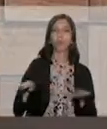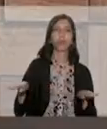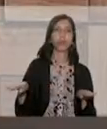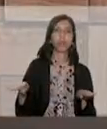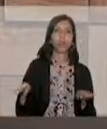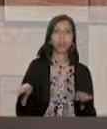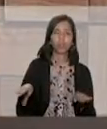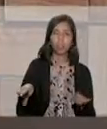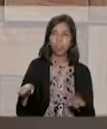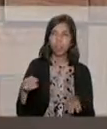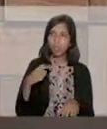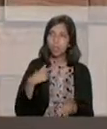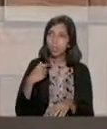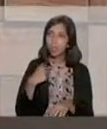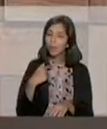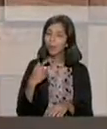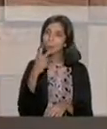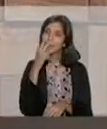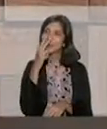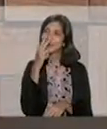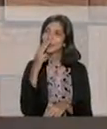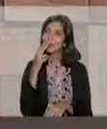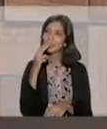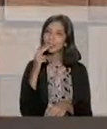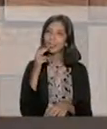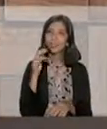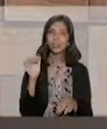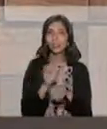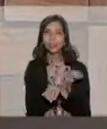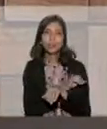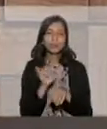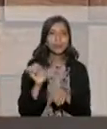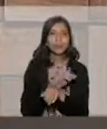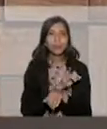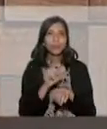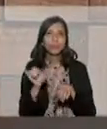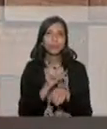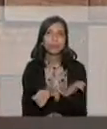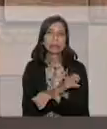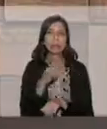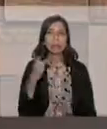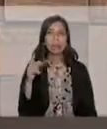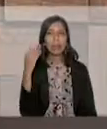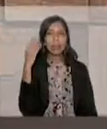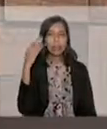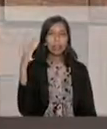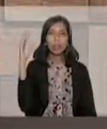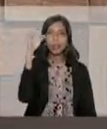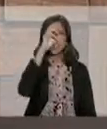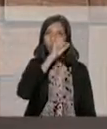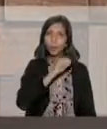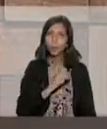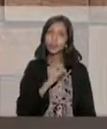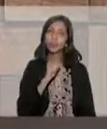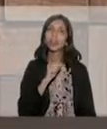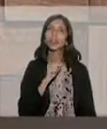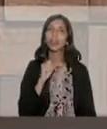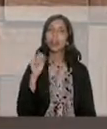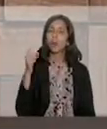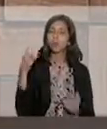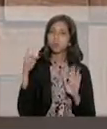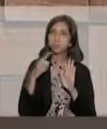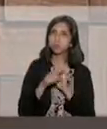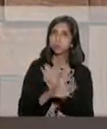né? Você essa verticalização mesmo da compreensão,